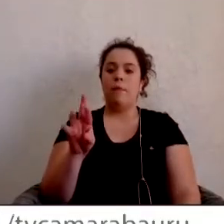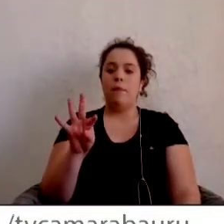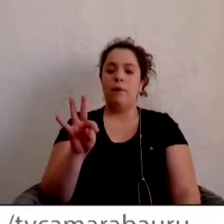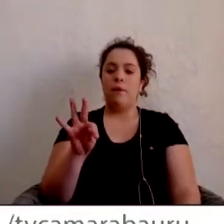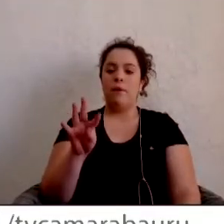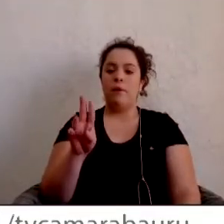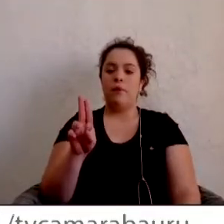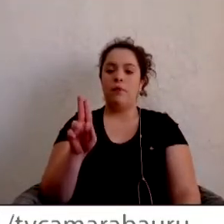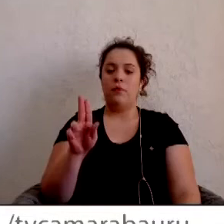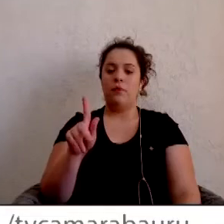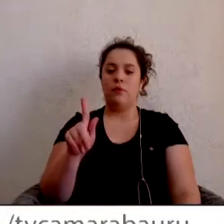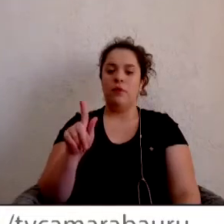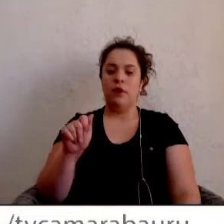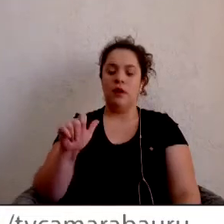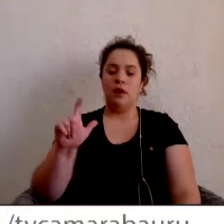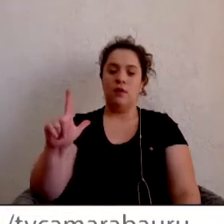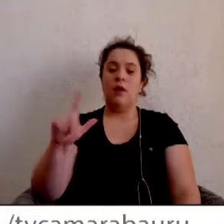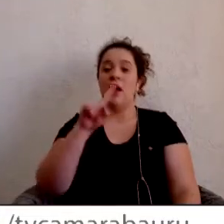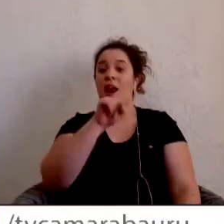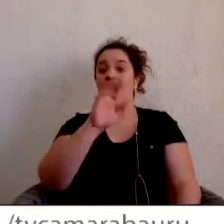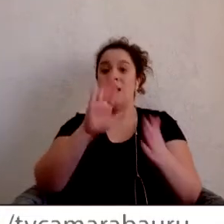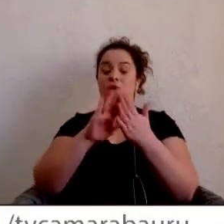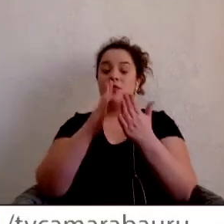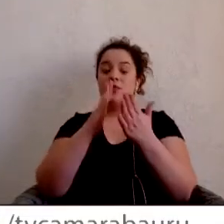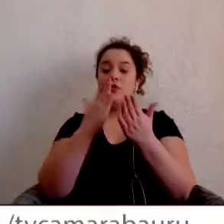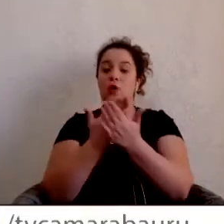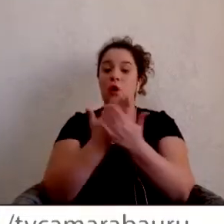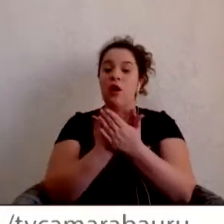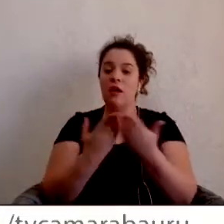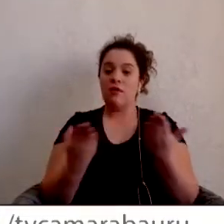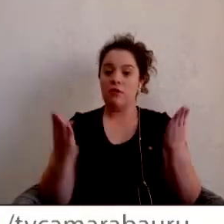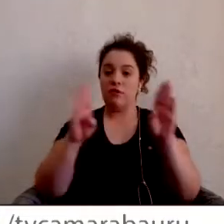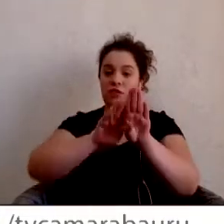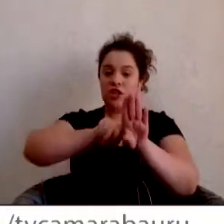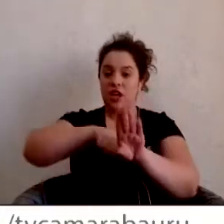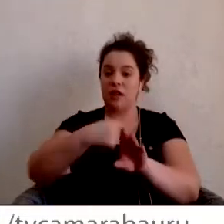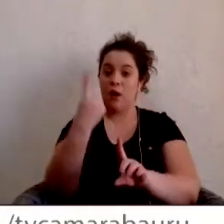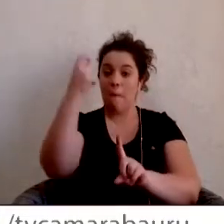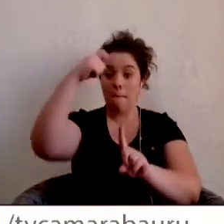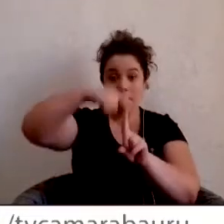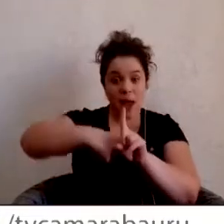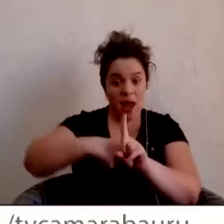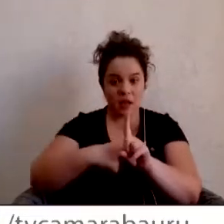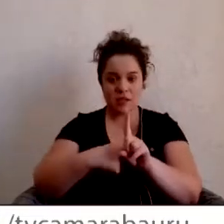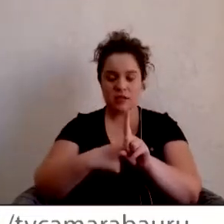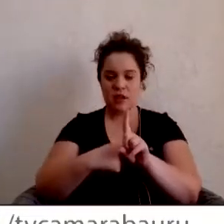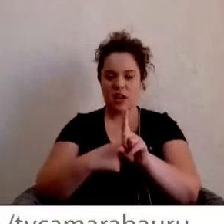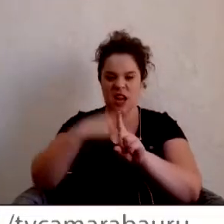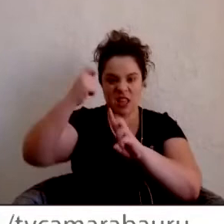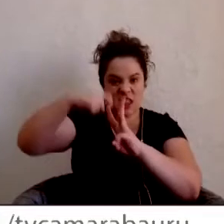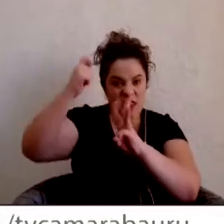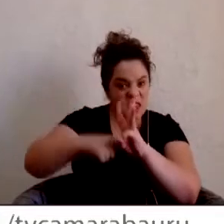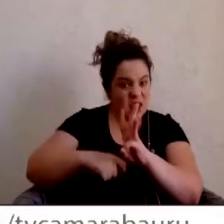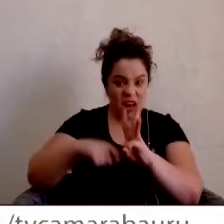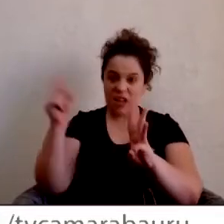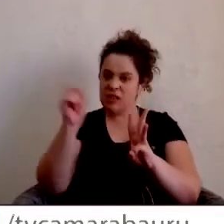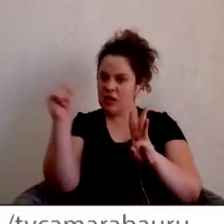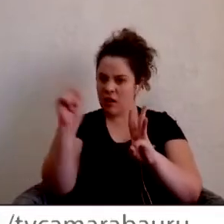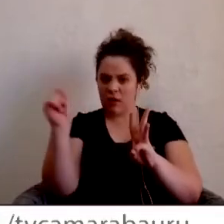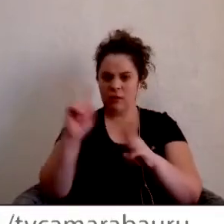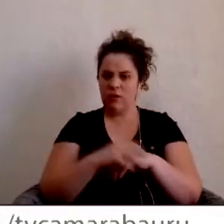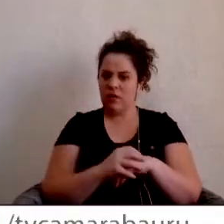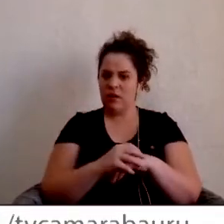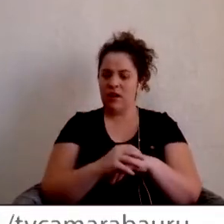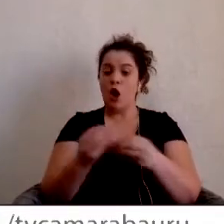um mês, não três. Pelo amor de Deus, gente! 3 meses de escola fechada! Que é